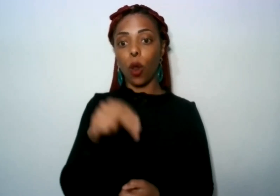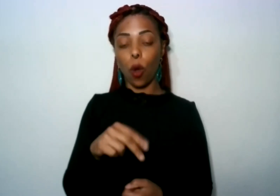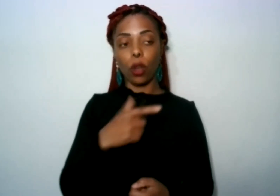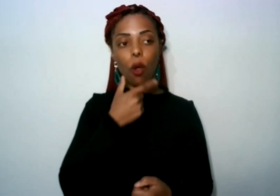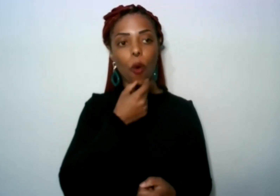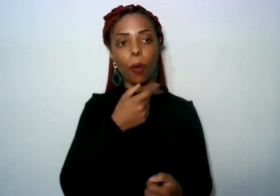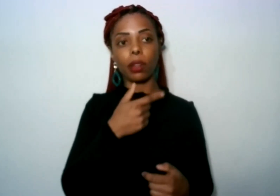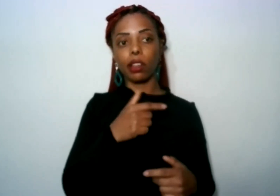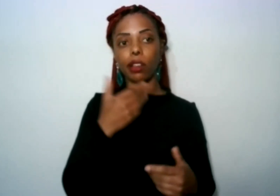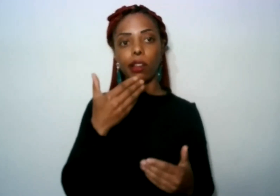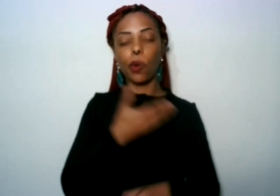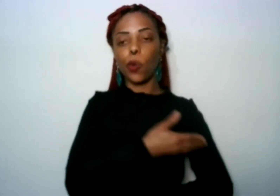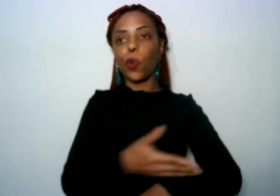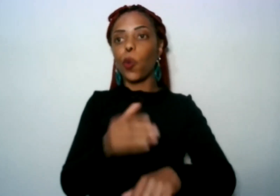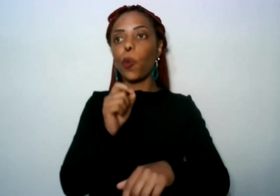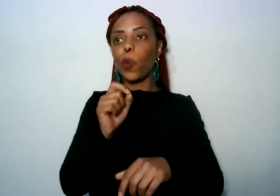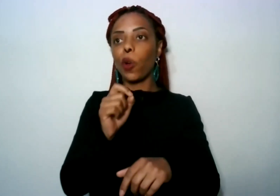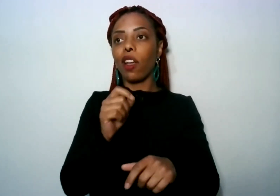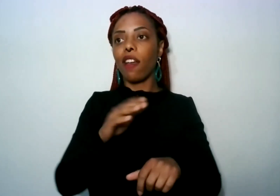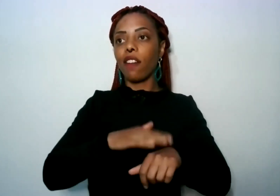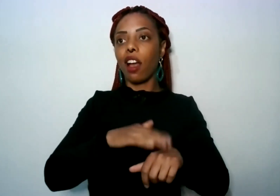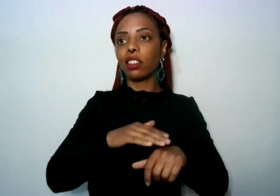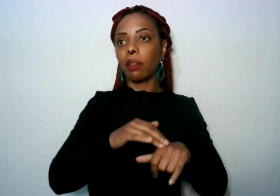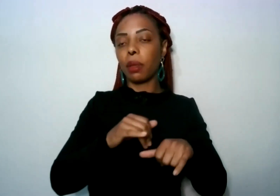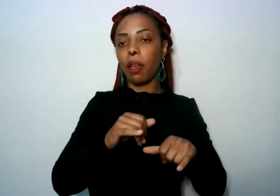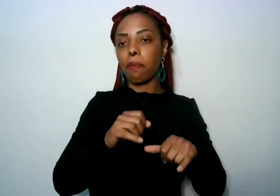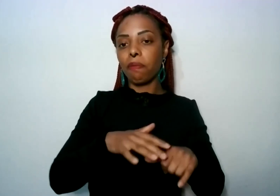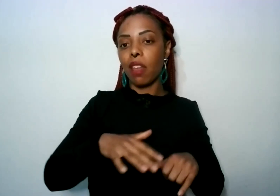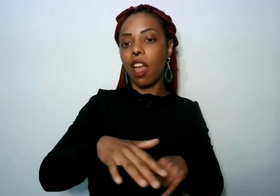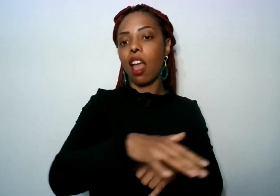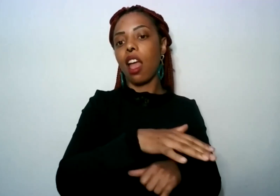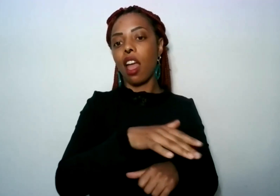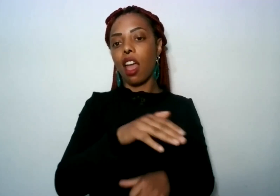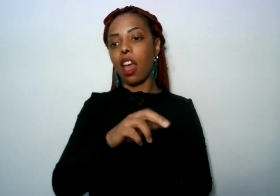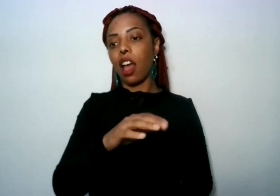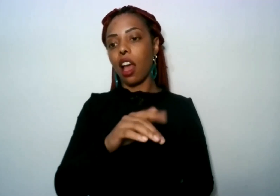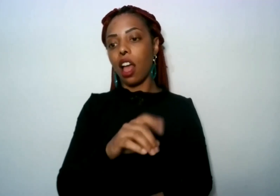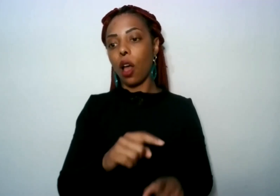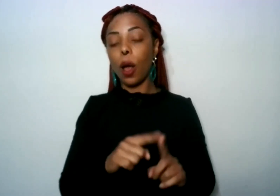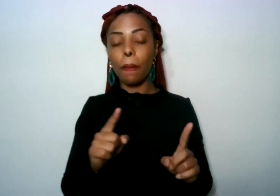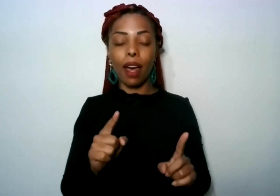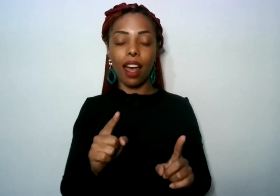que também não deveria ser estudado porque não era um arquiteto de certa forma